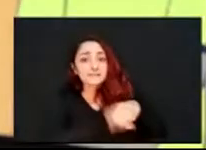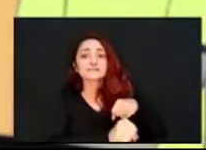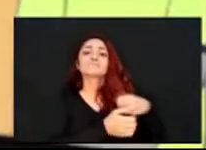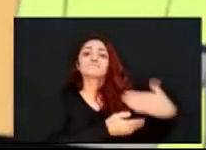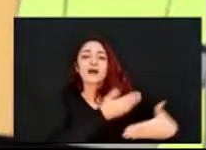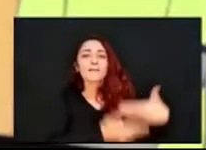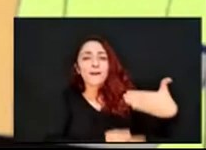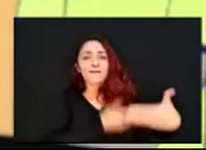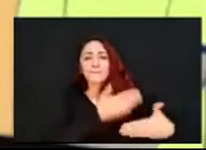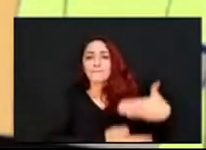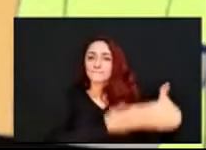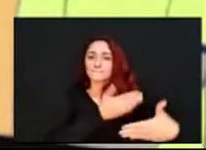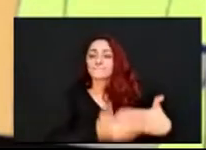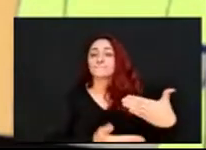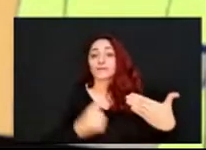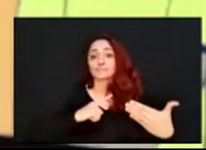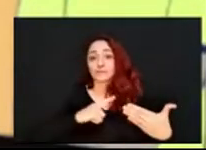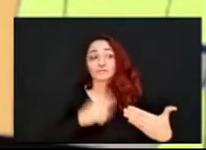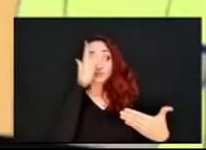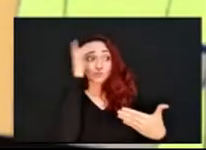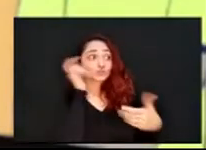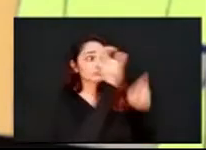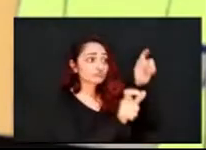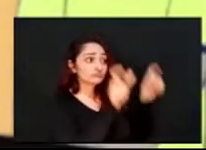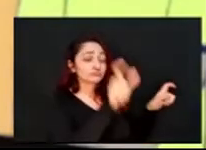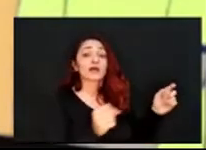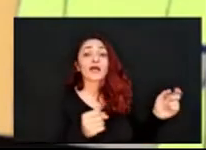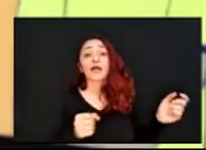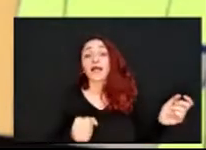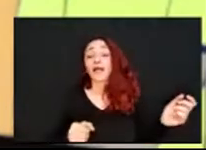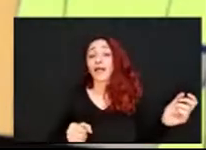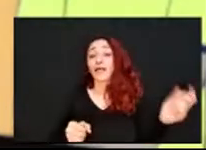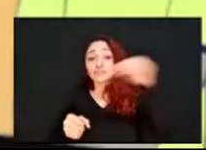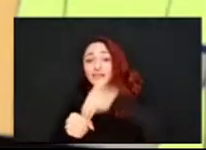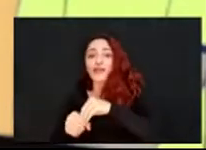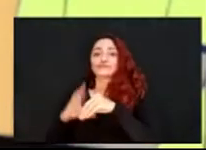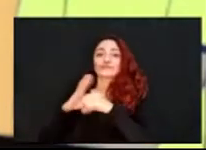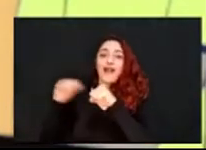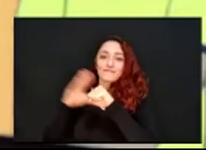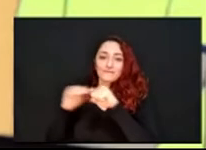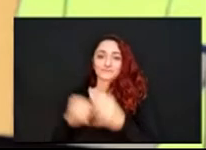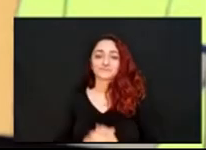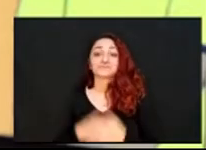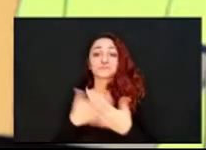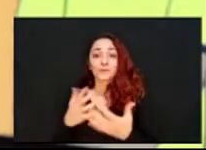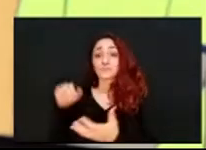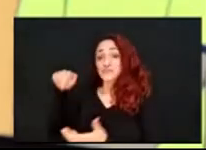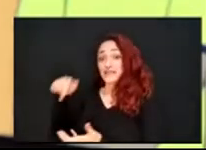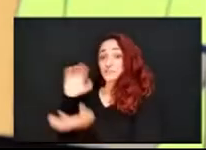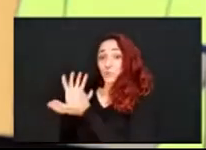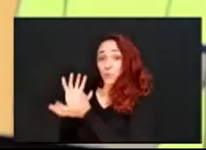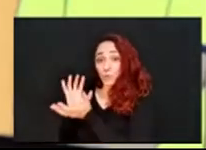desse fornecedor dentro do Carrefour bom então hoje esse time é composto de